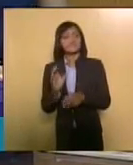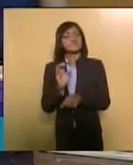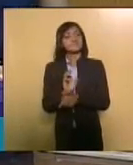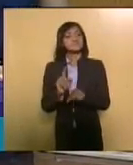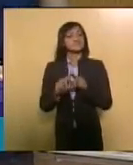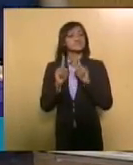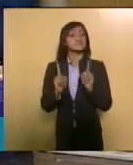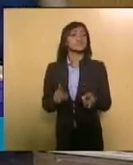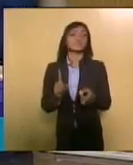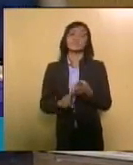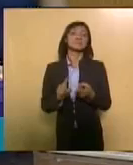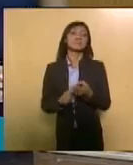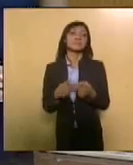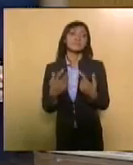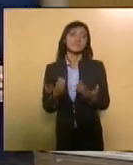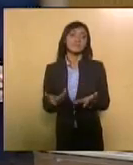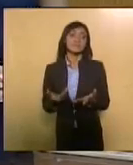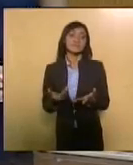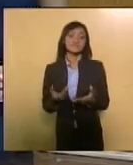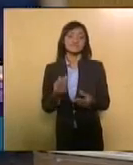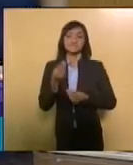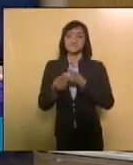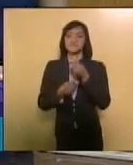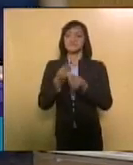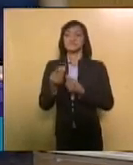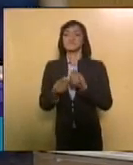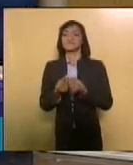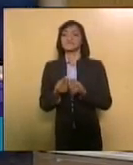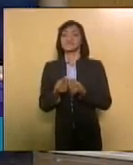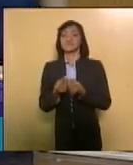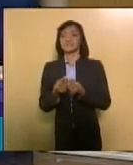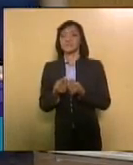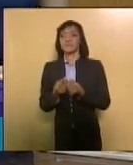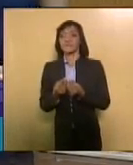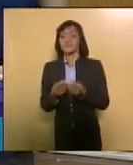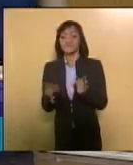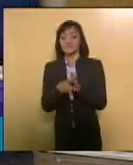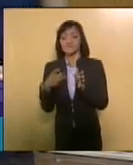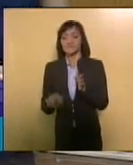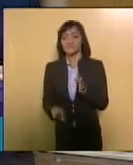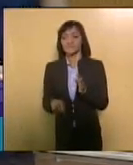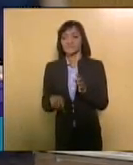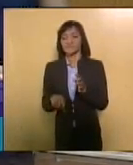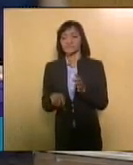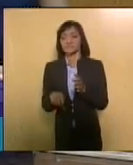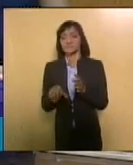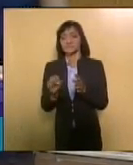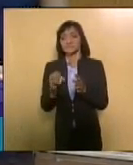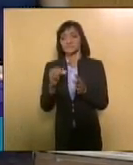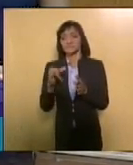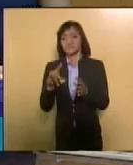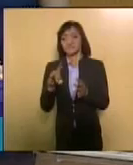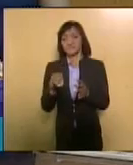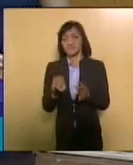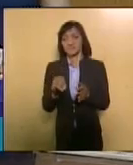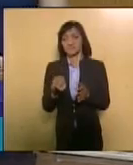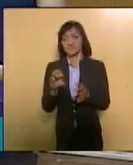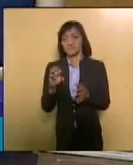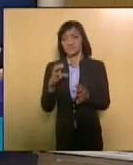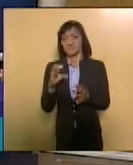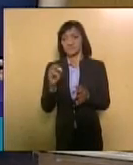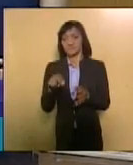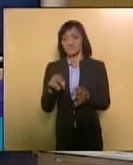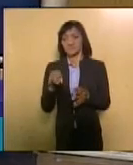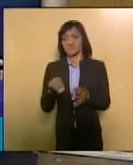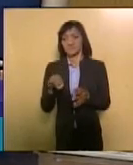mas tem a ver com questões que dizem respeito à dinâmicas socioeconômicas locais e em particular